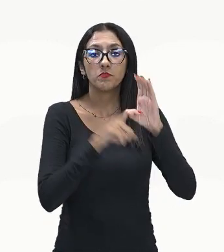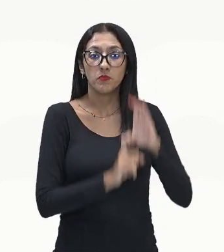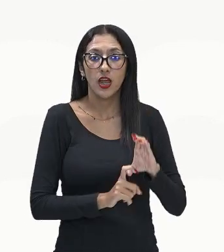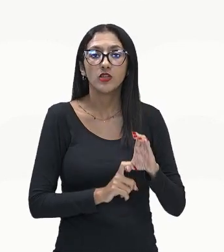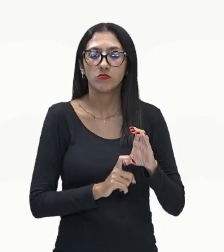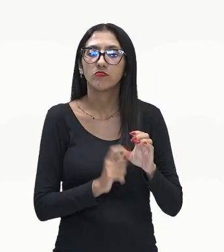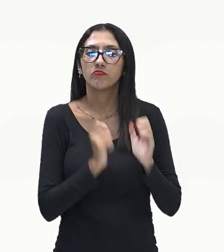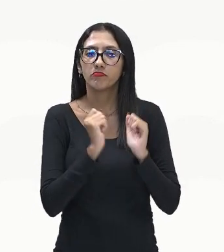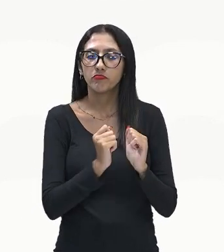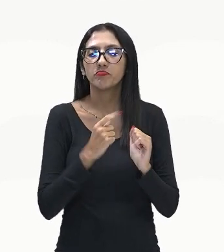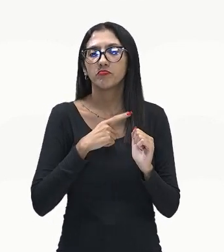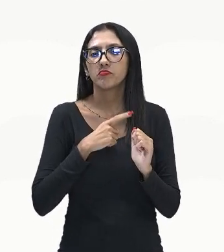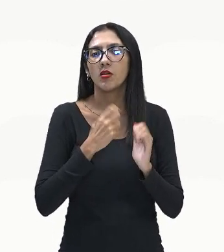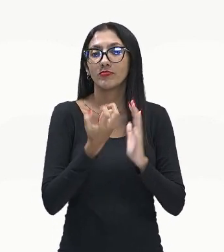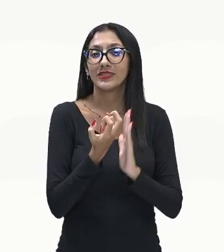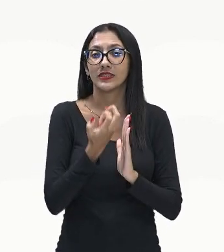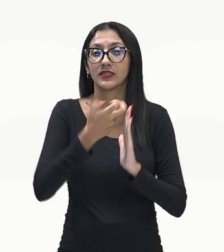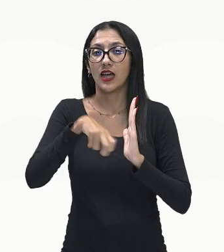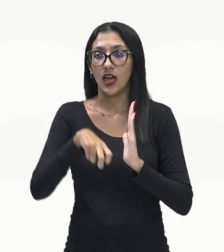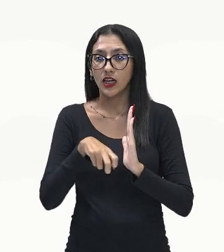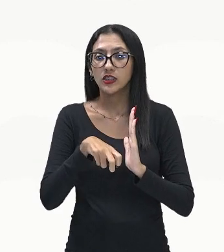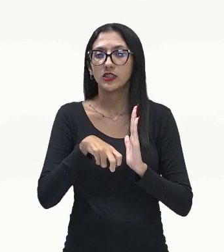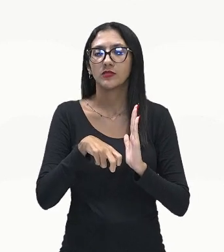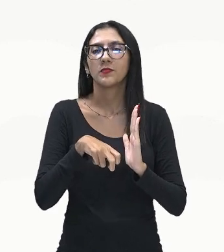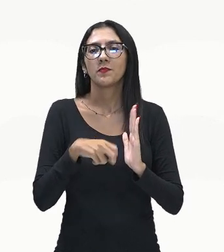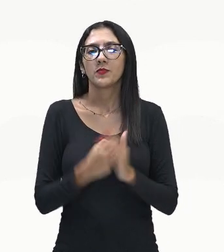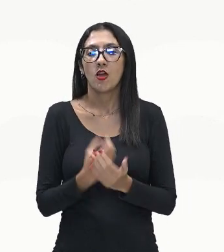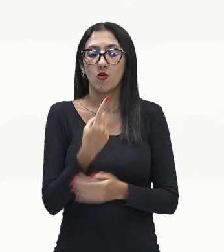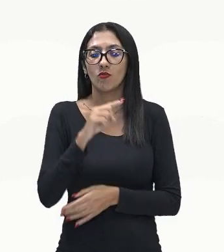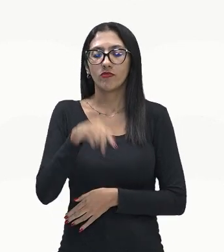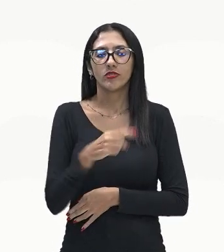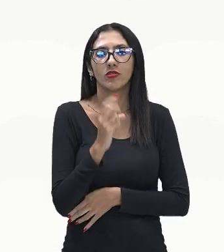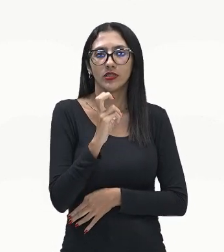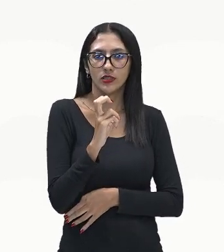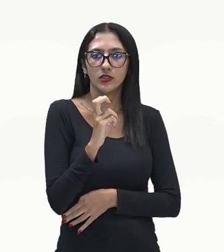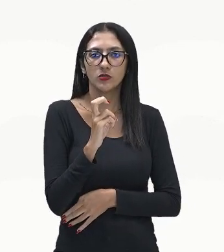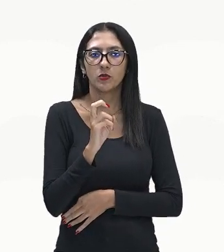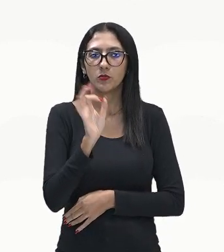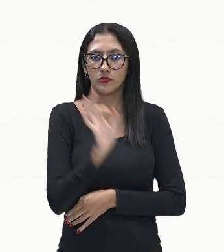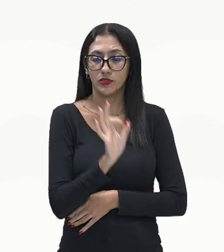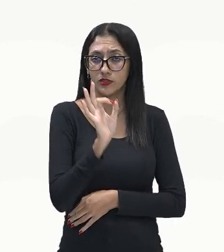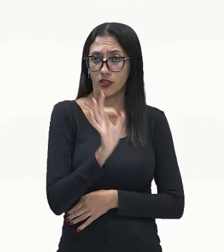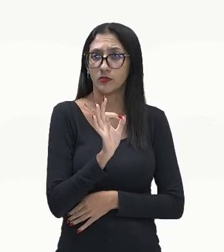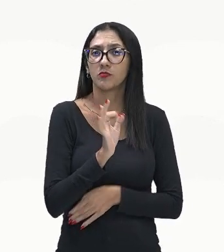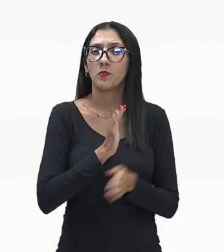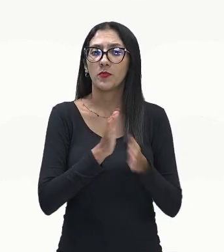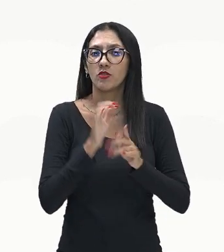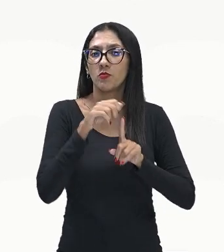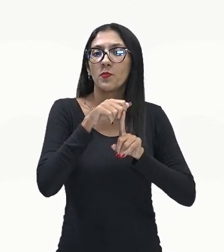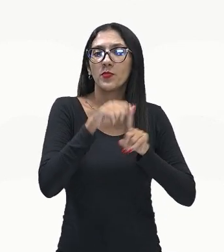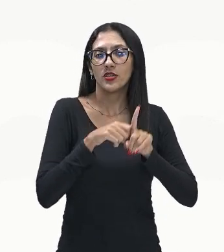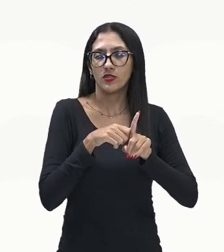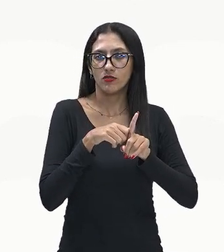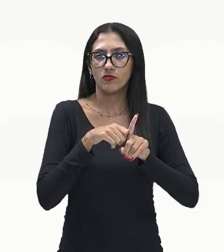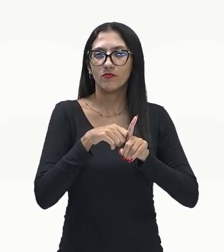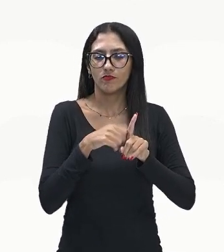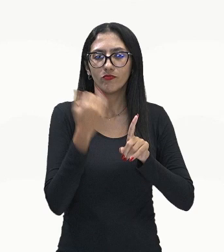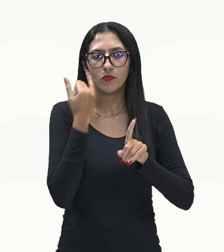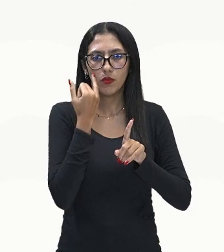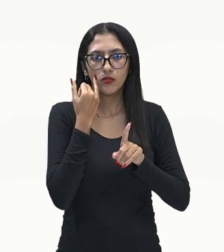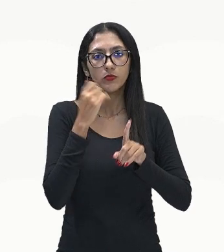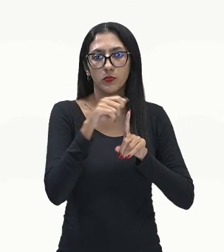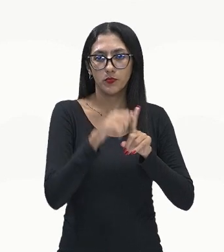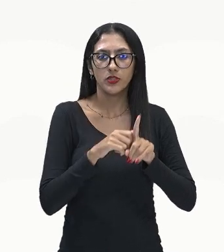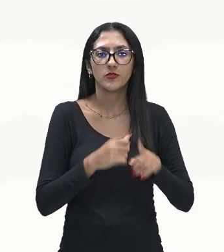juros compostos de 1,5% ao mês. Repare que nós temos agora uma taxa ao mês e deve